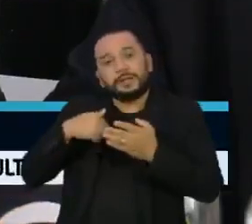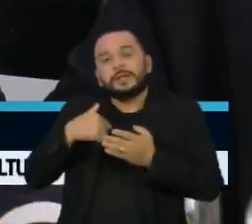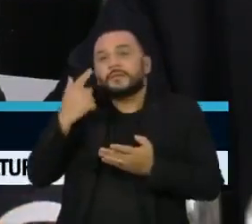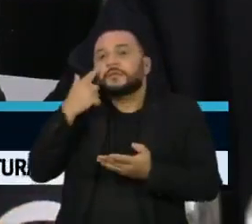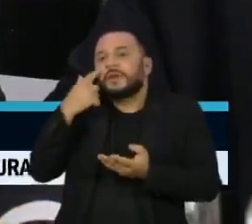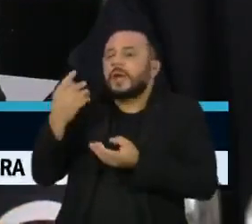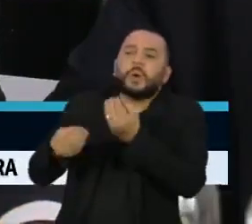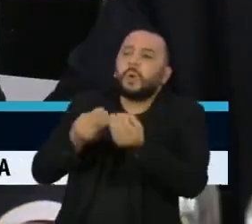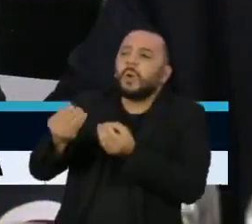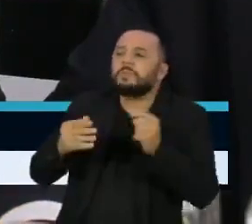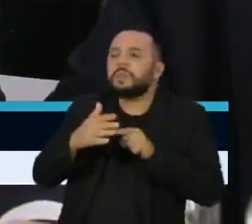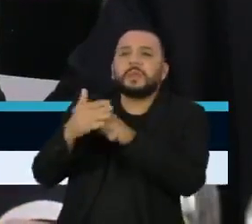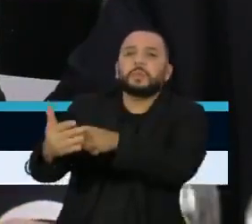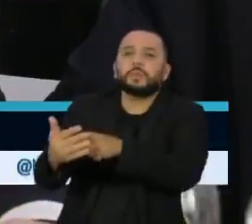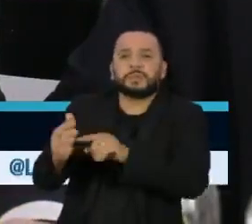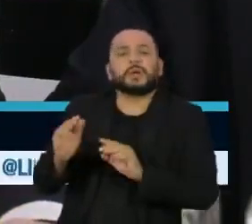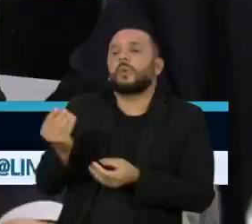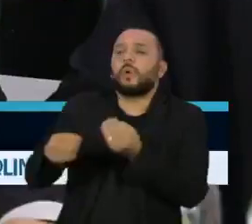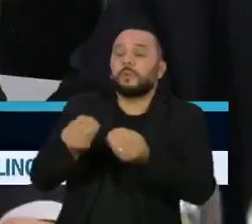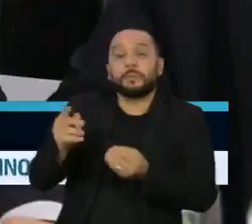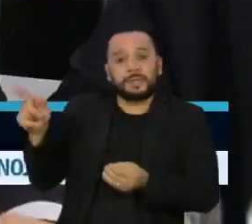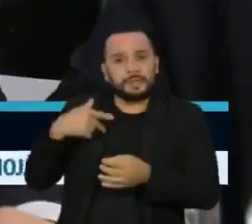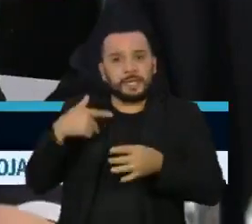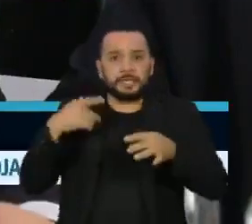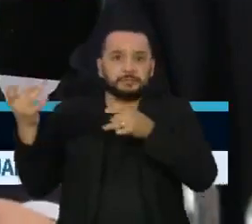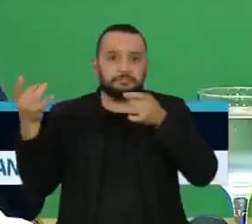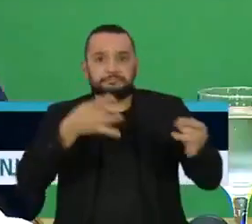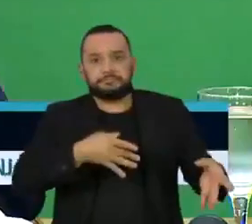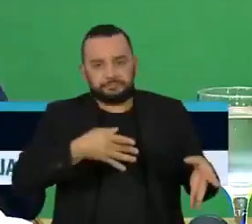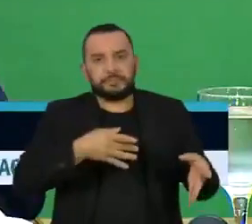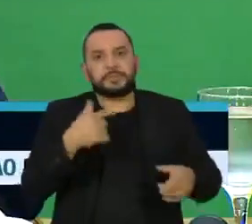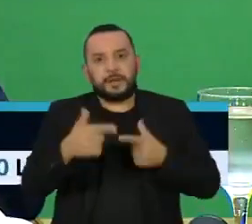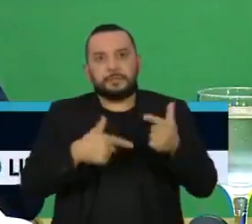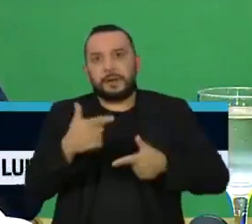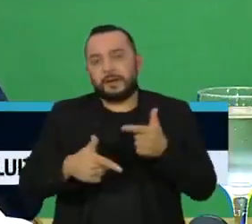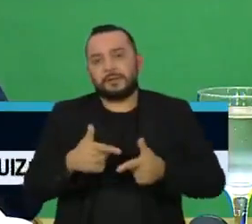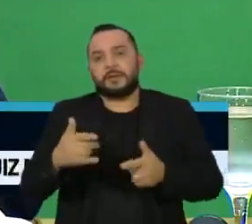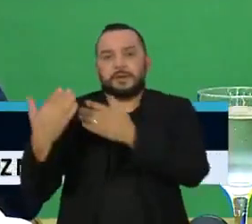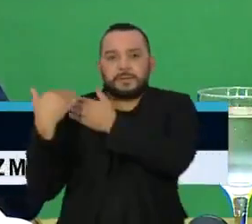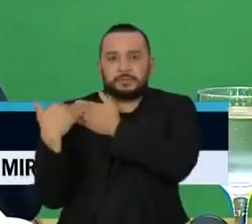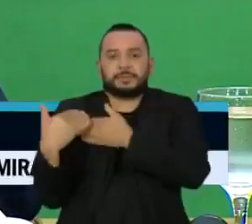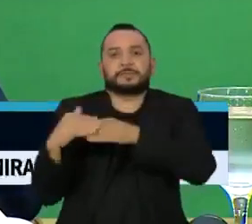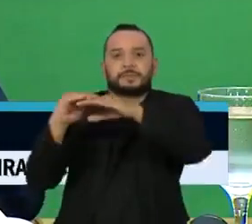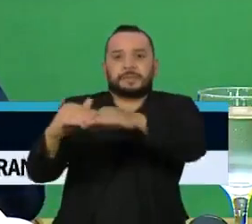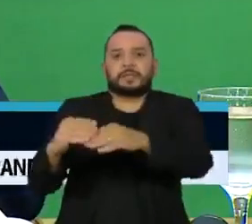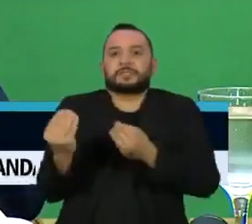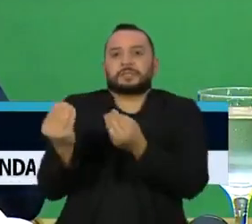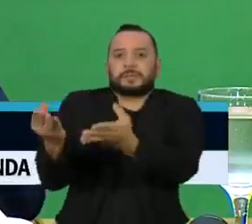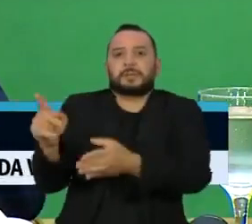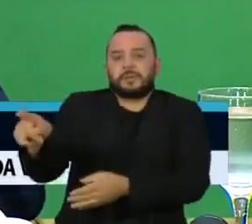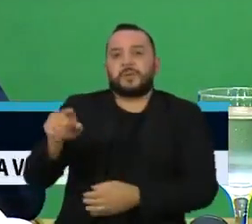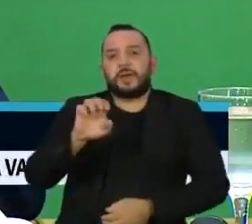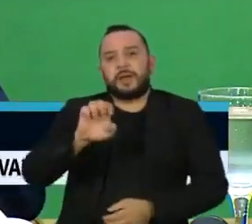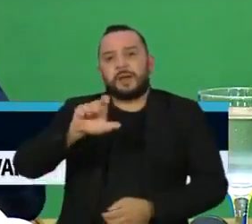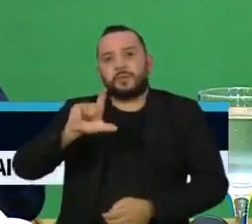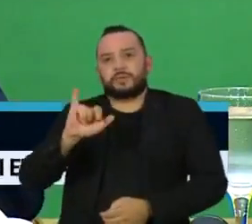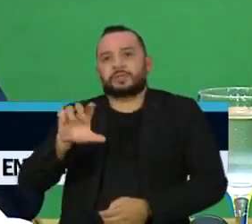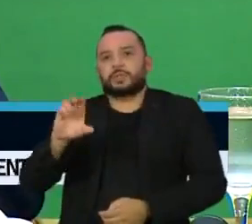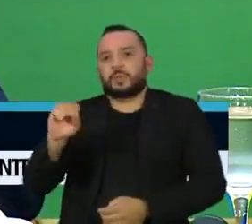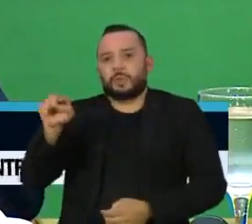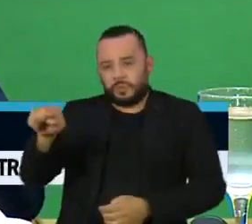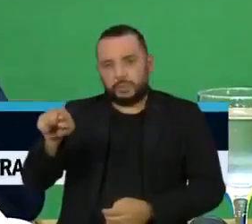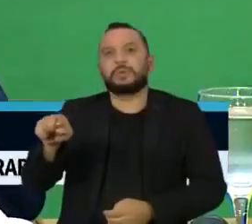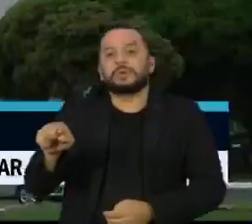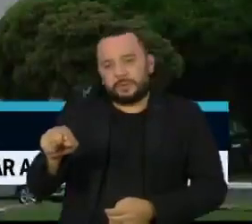verificasse a denúncia. Mas como Pazuello deixou o cargo no dia seguinte, a missão teria sido passada a Elcio Franco,